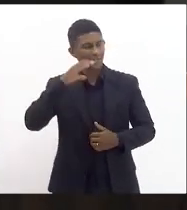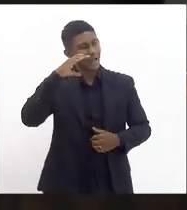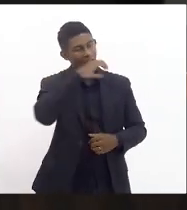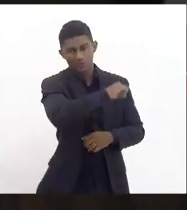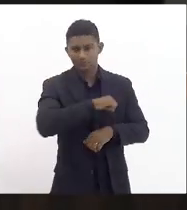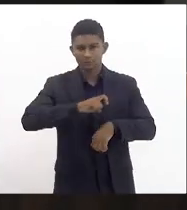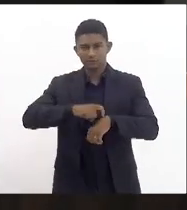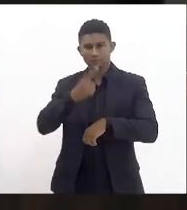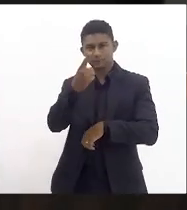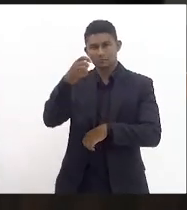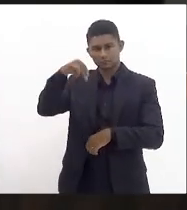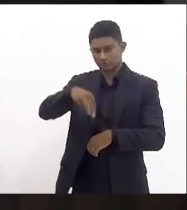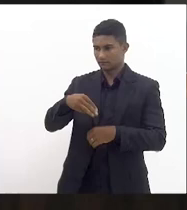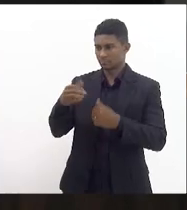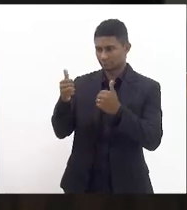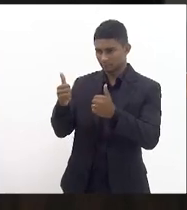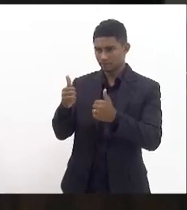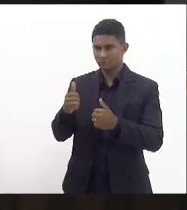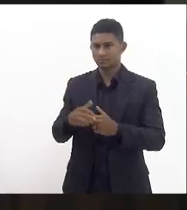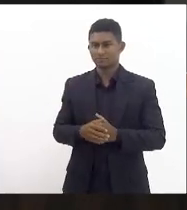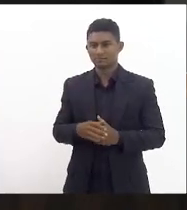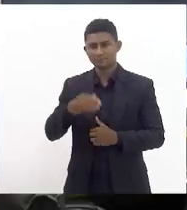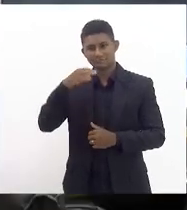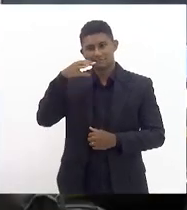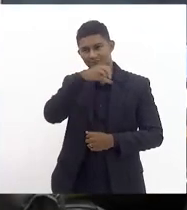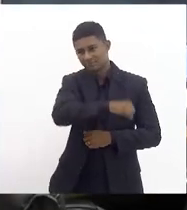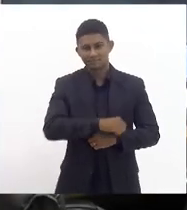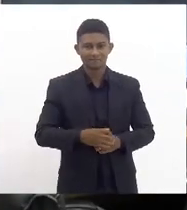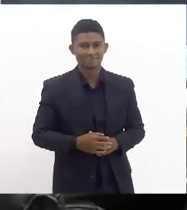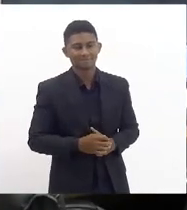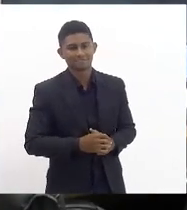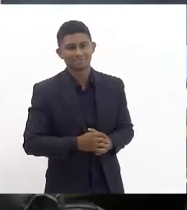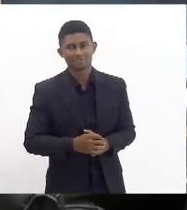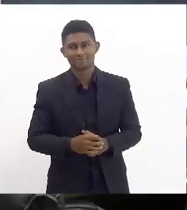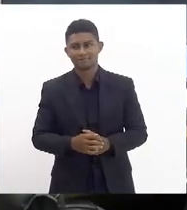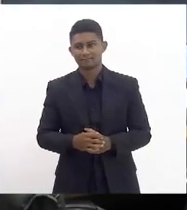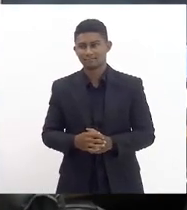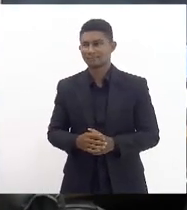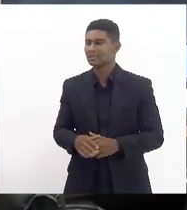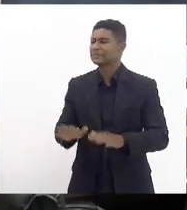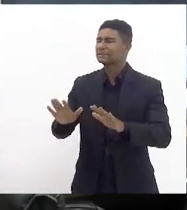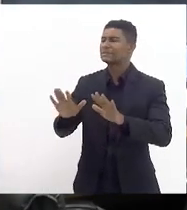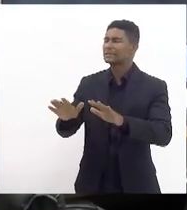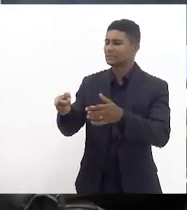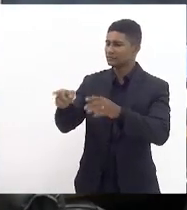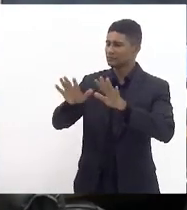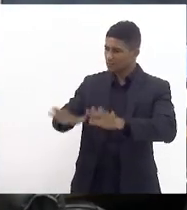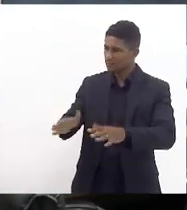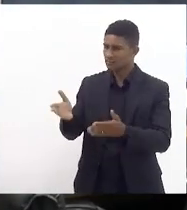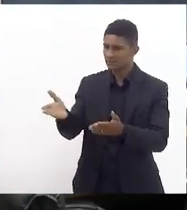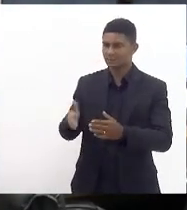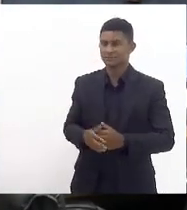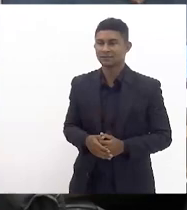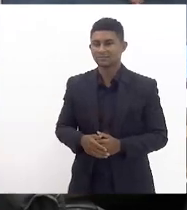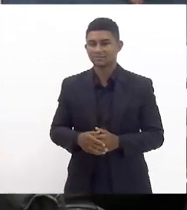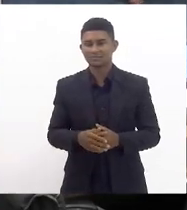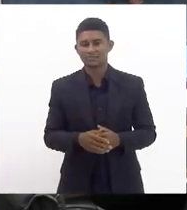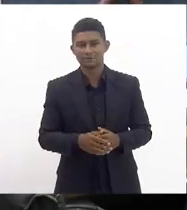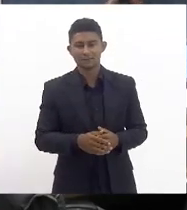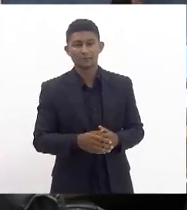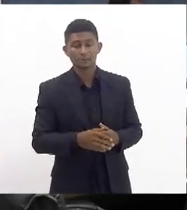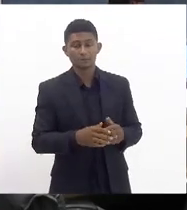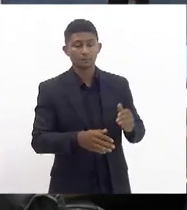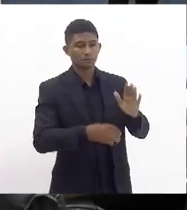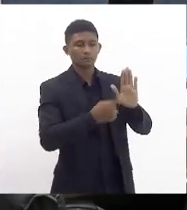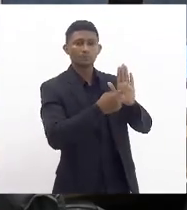2 minutos, é muito rápido. 2 minutinhos. É rapidinho. Um instante só, por favor. Fica aí mesmo, fica aí. Incluído na ordem do dia, de acordo com o parágrafo 1º do artigo